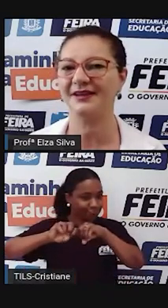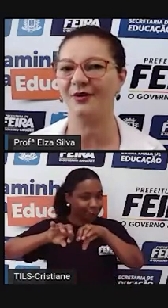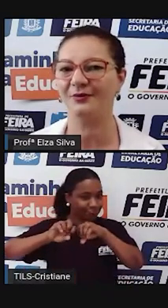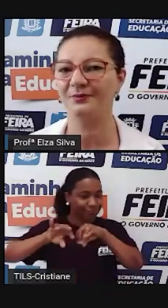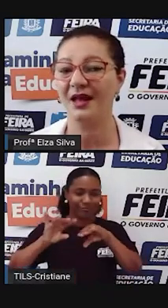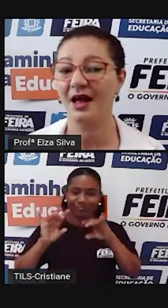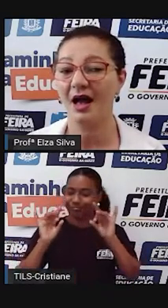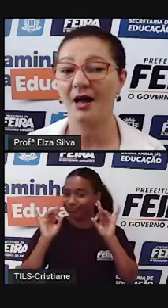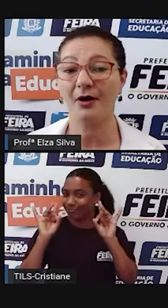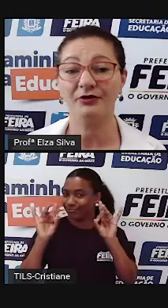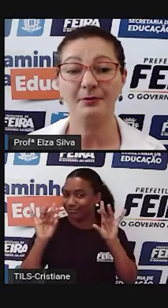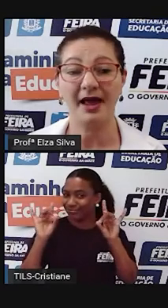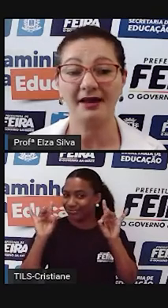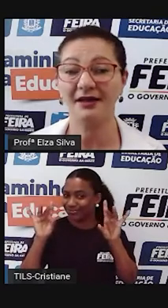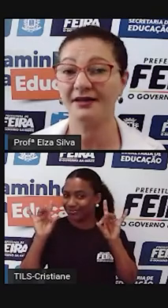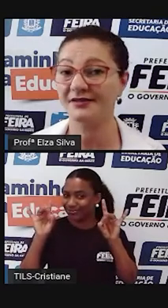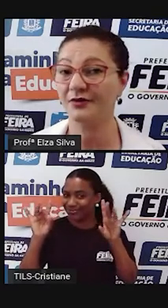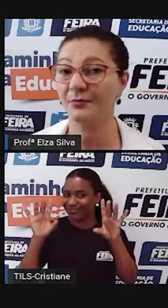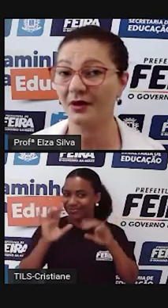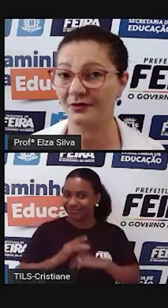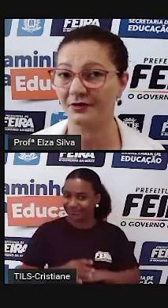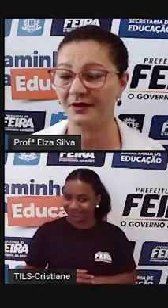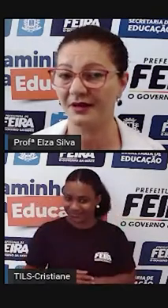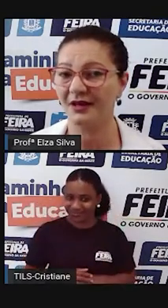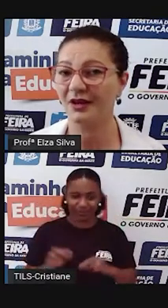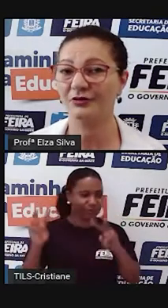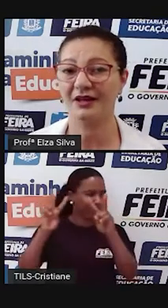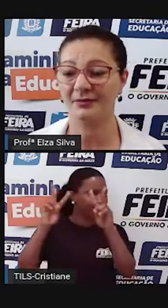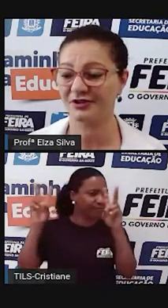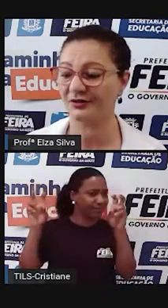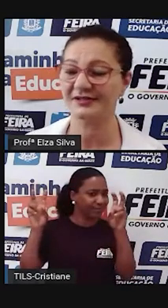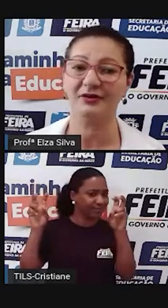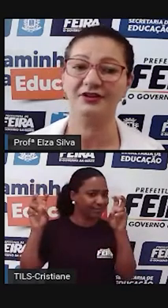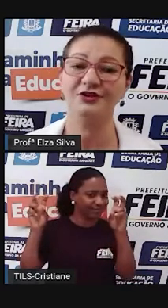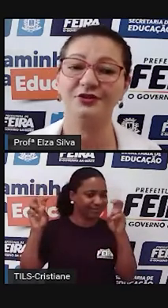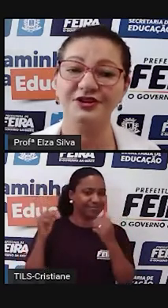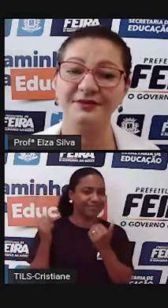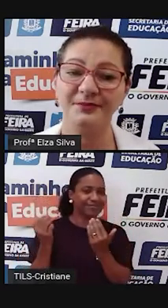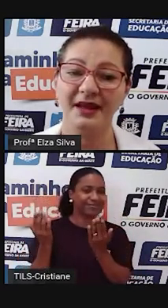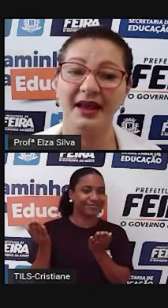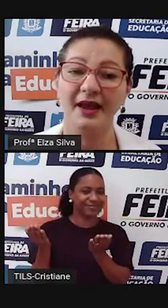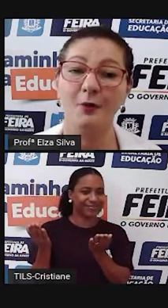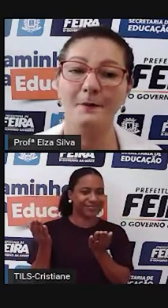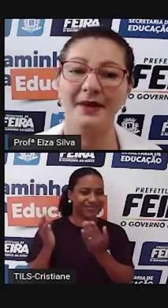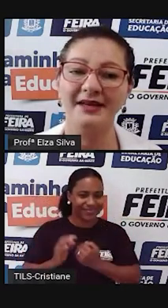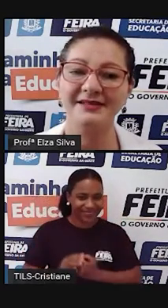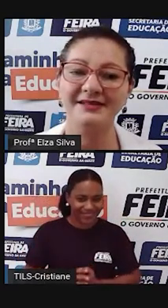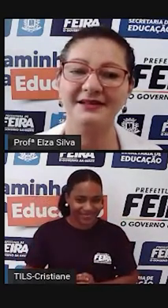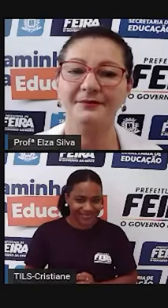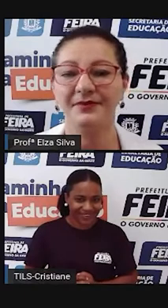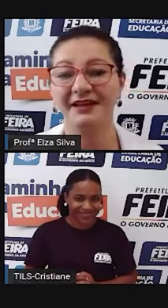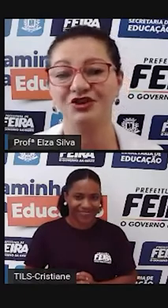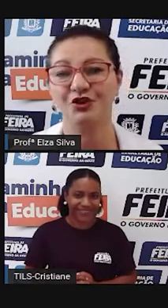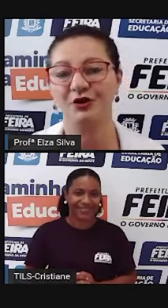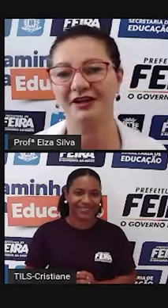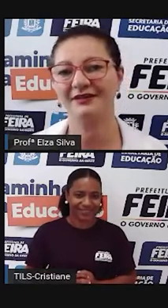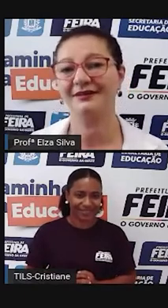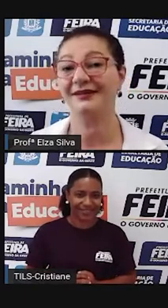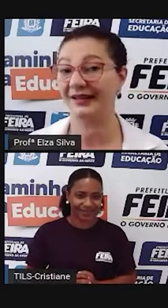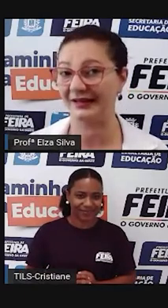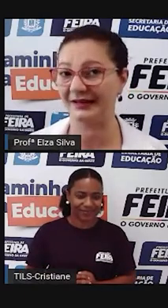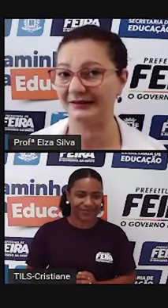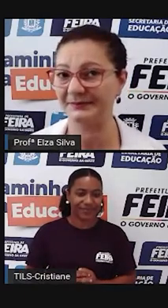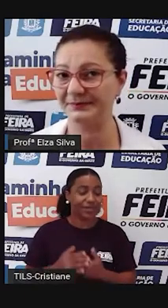muito especial, about Black History Month. E o tema de nossa aula de hoje é o mês da